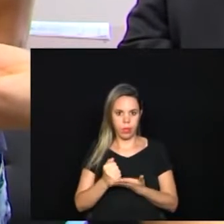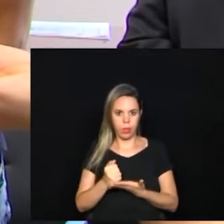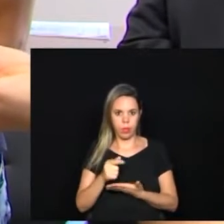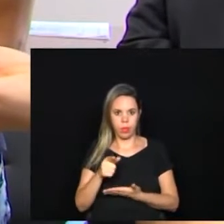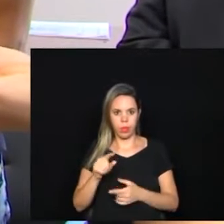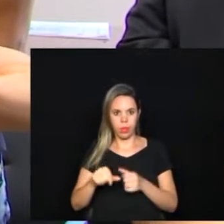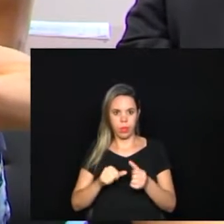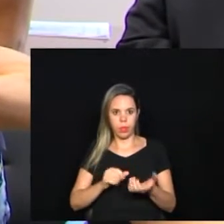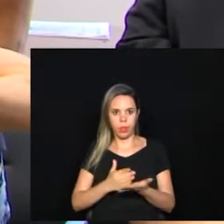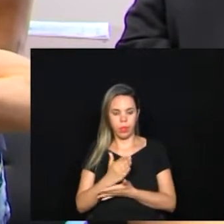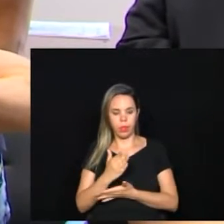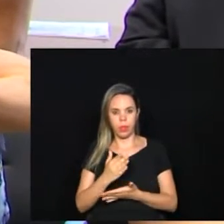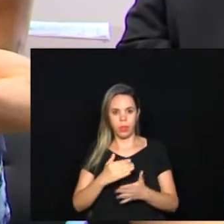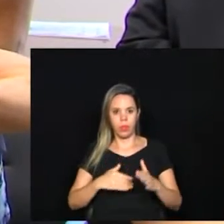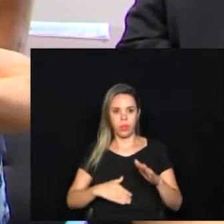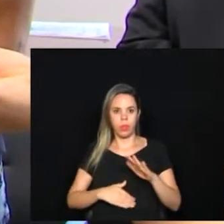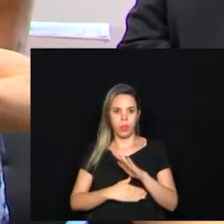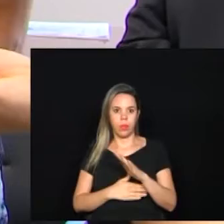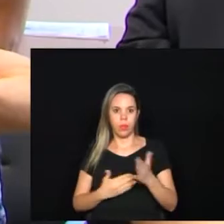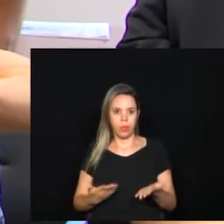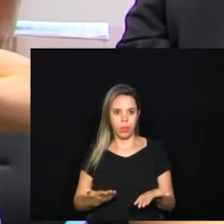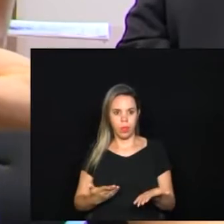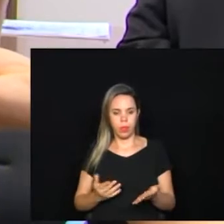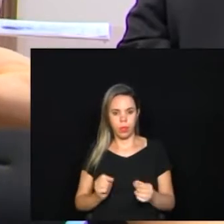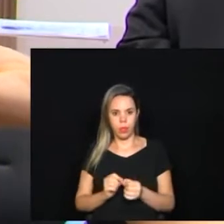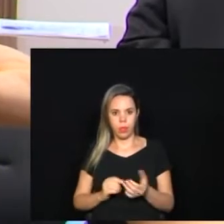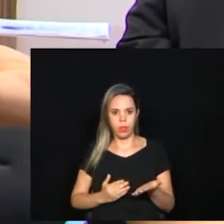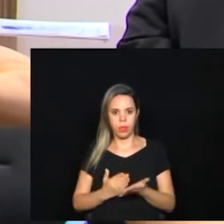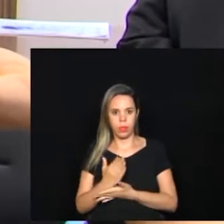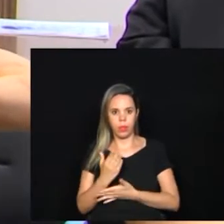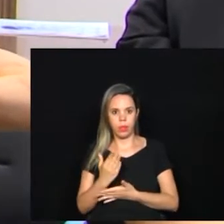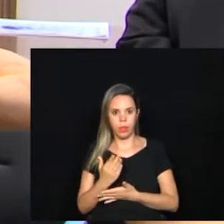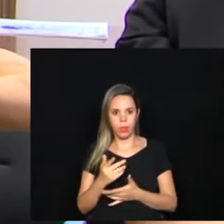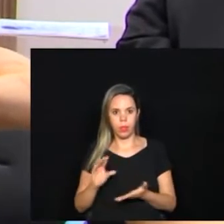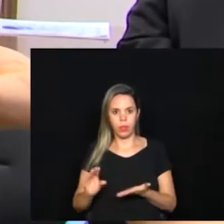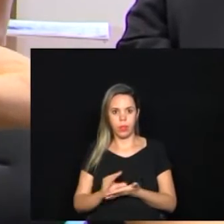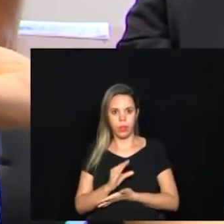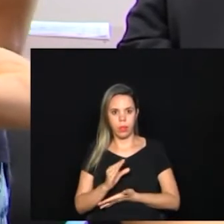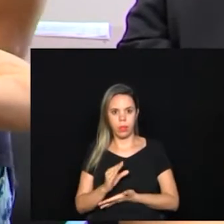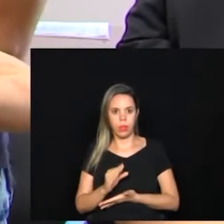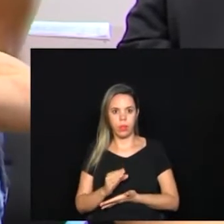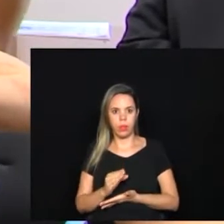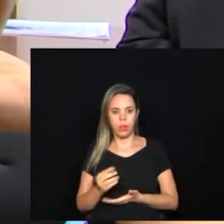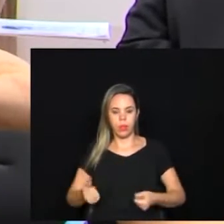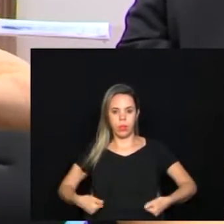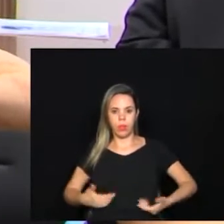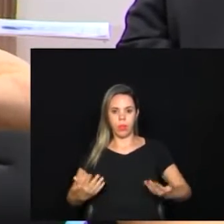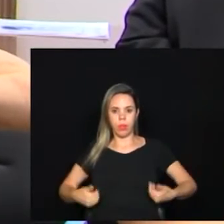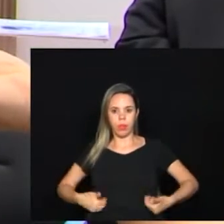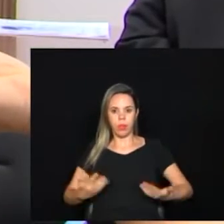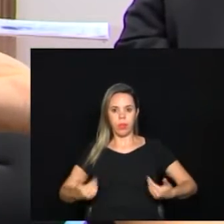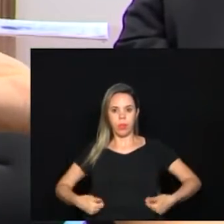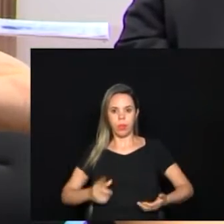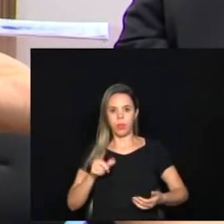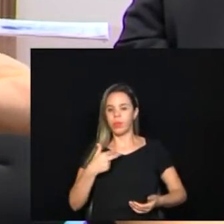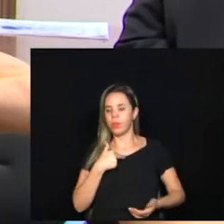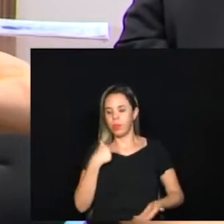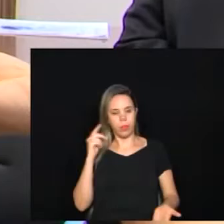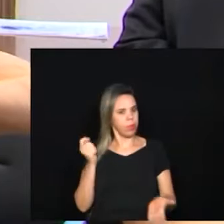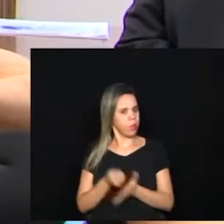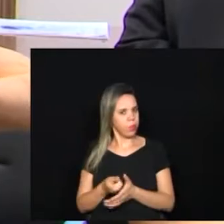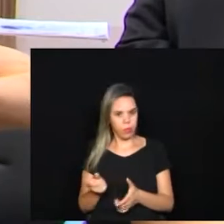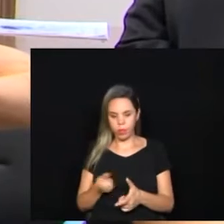você autoriza, quer dizer, o Poder Legislativo acaba aprovando uma peça orçamentária que autoriza um gasto que depois não vai ter como